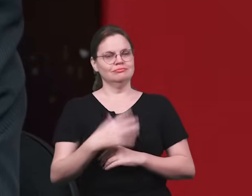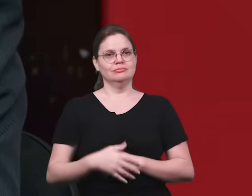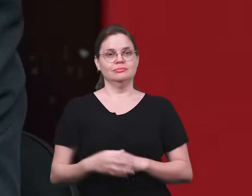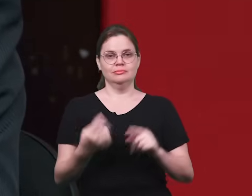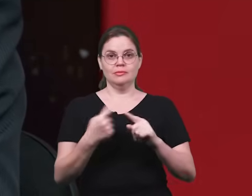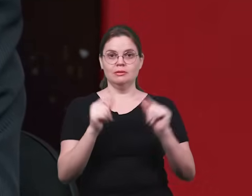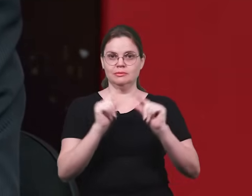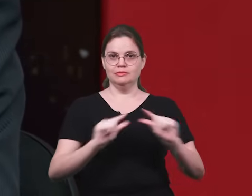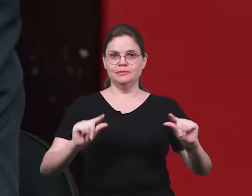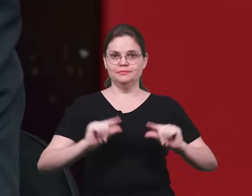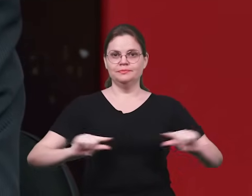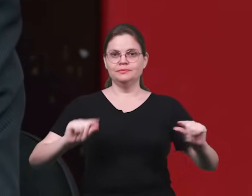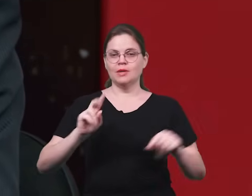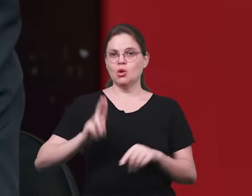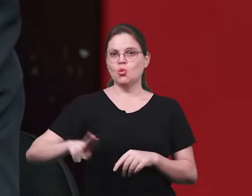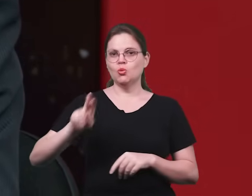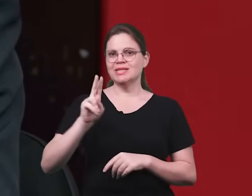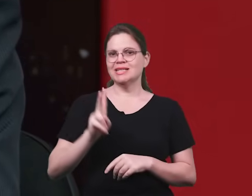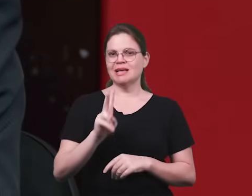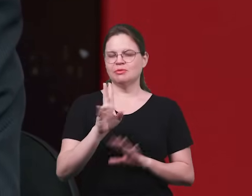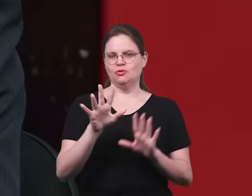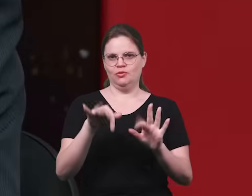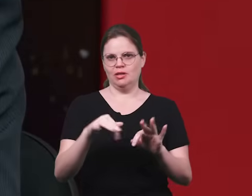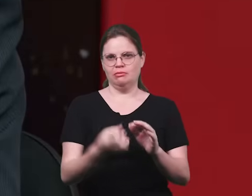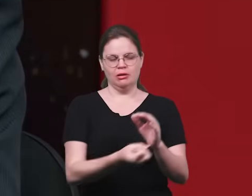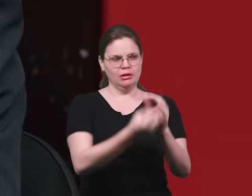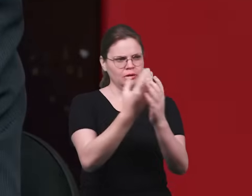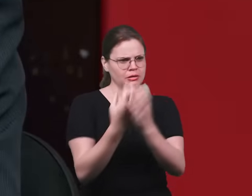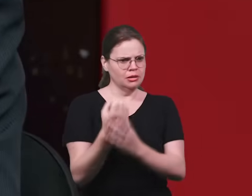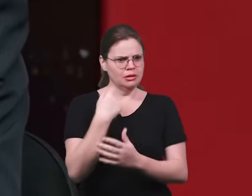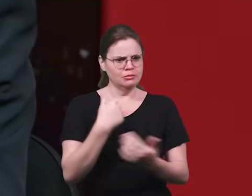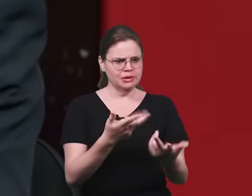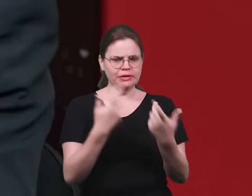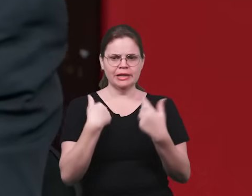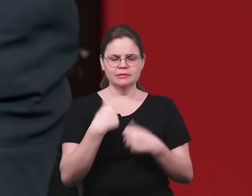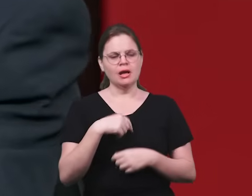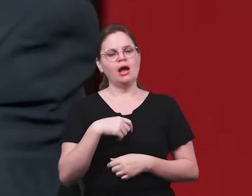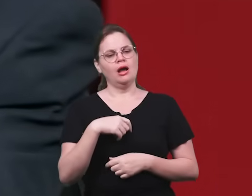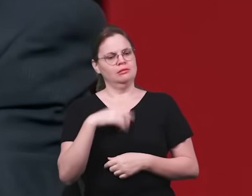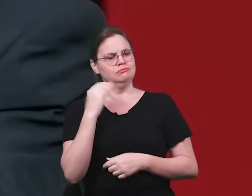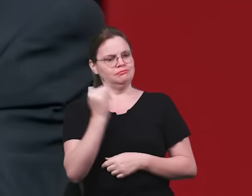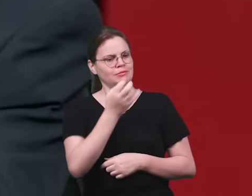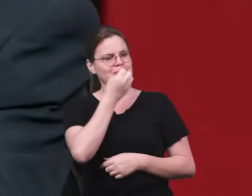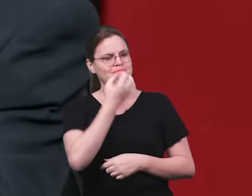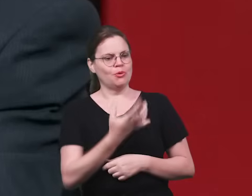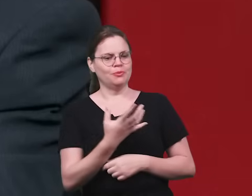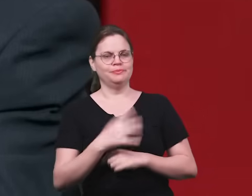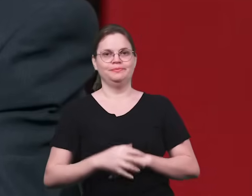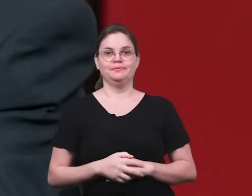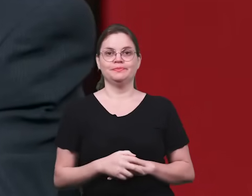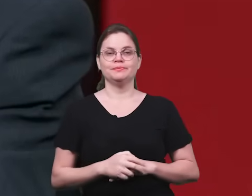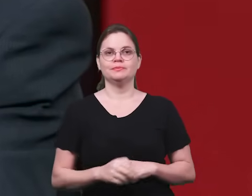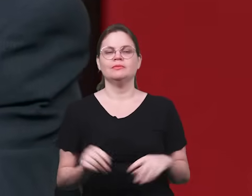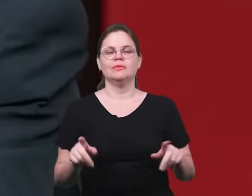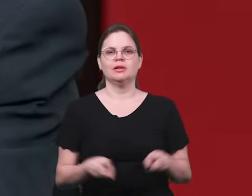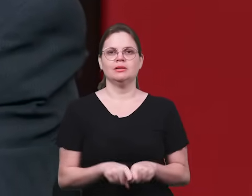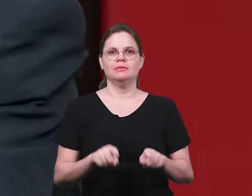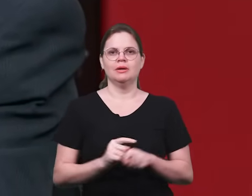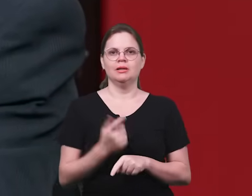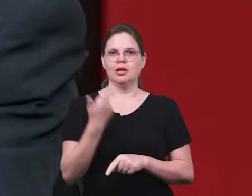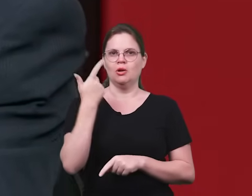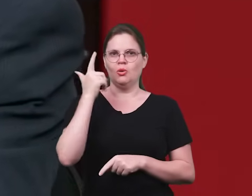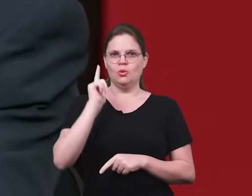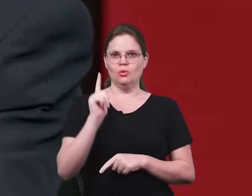que o Senhor ele vai usar na criação, e a gente vai observar também um outro aspecto